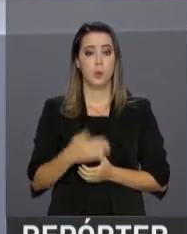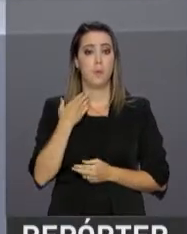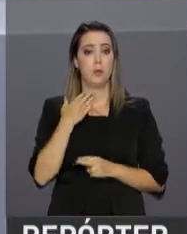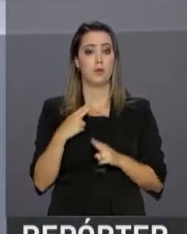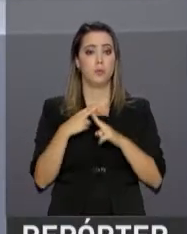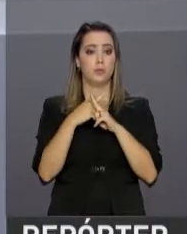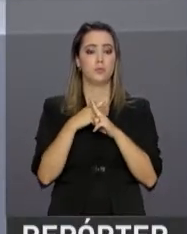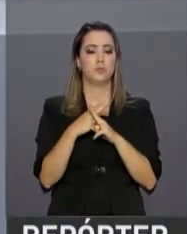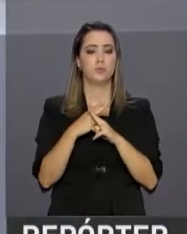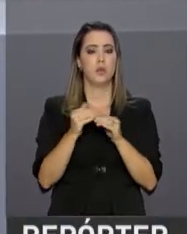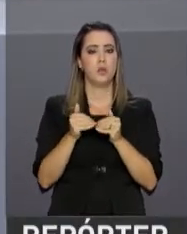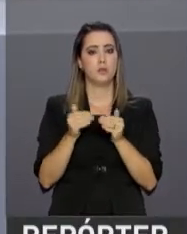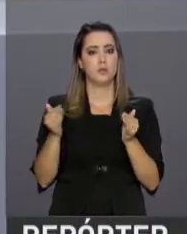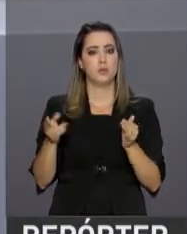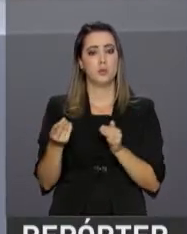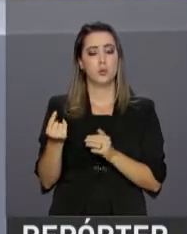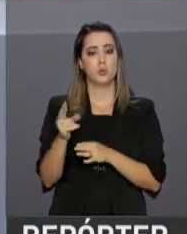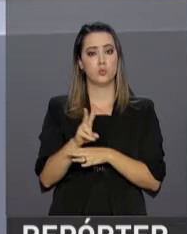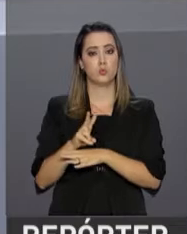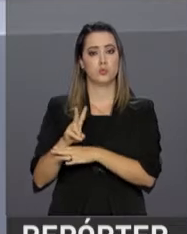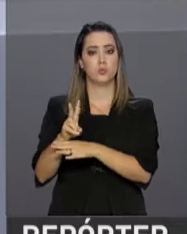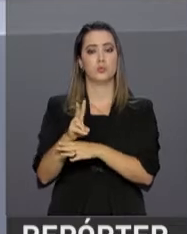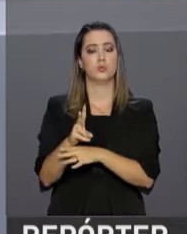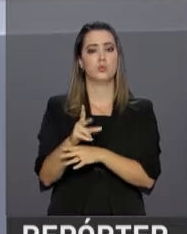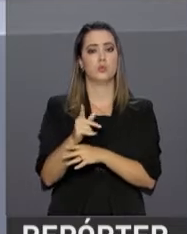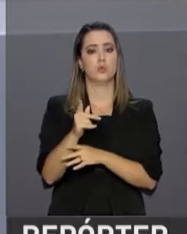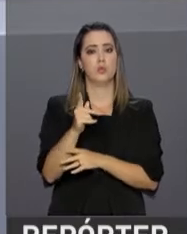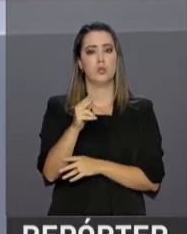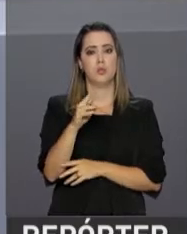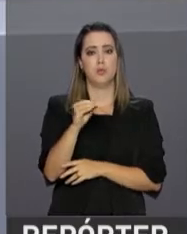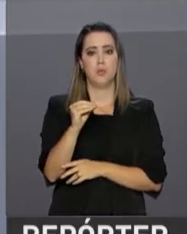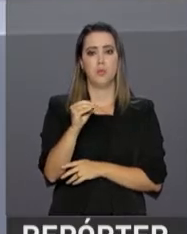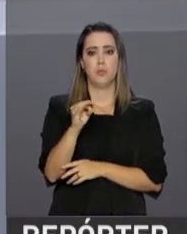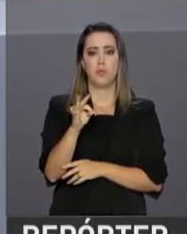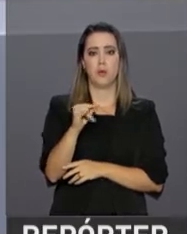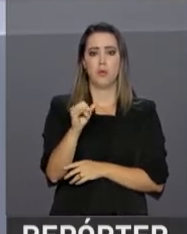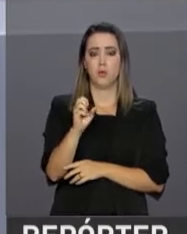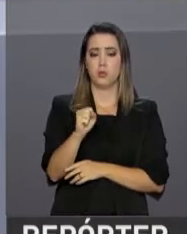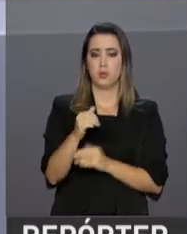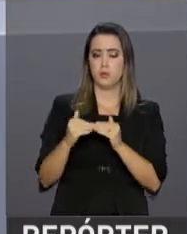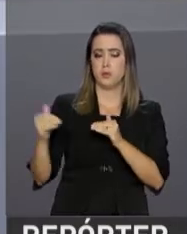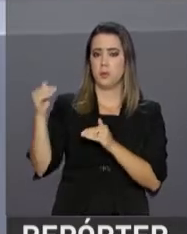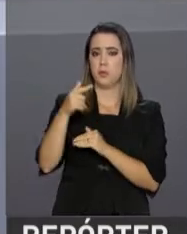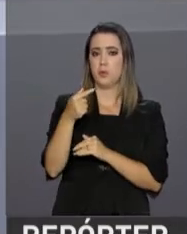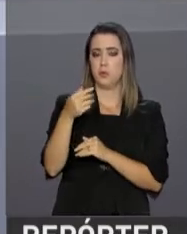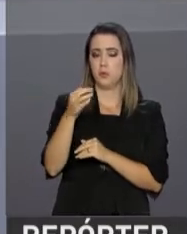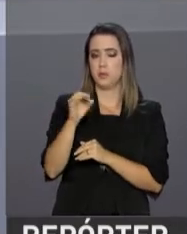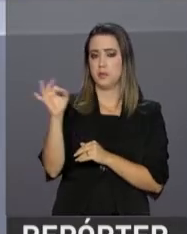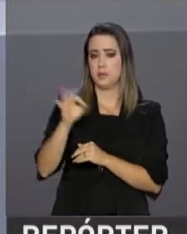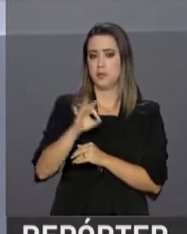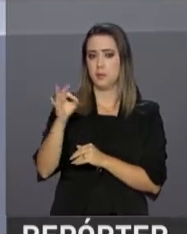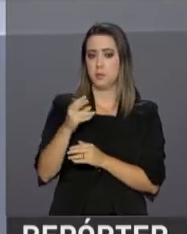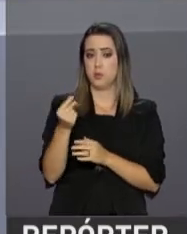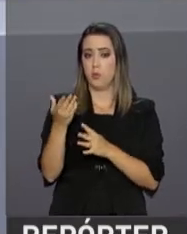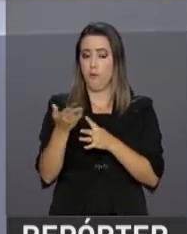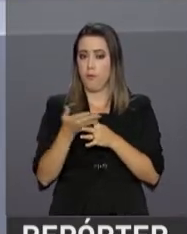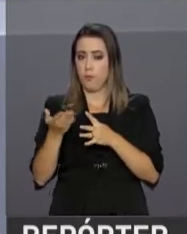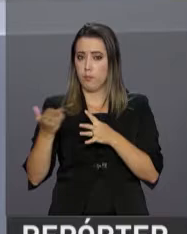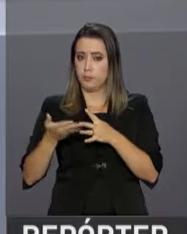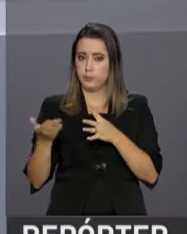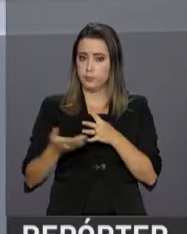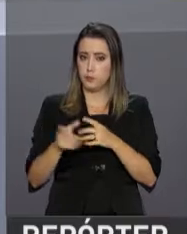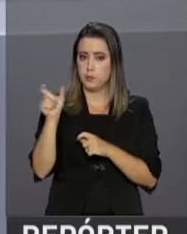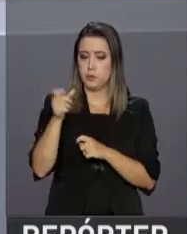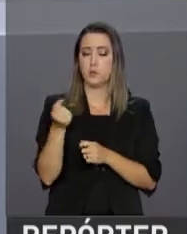econômica federal reabriu a linha de crédito pró cotista e aumentou para 70 por cento a quota de financiamento para quem tiver interesse